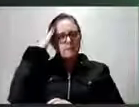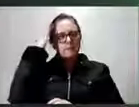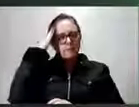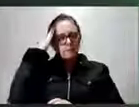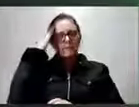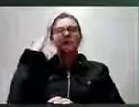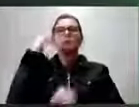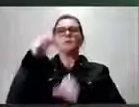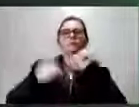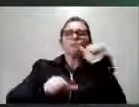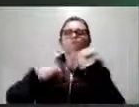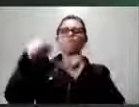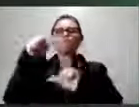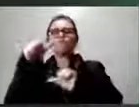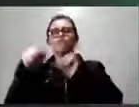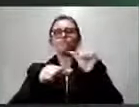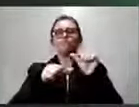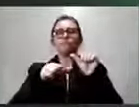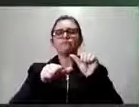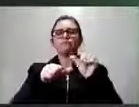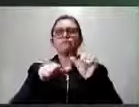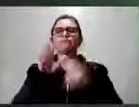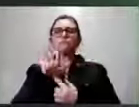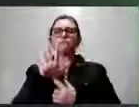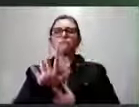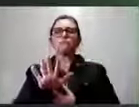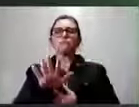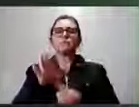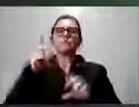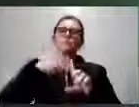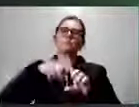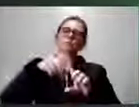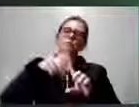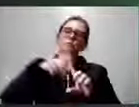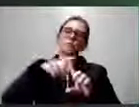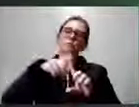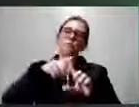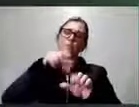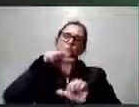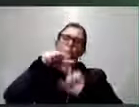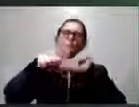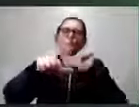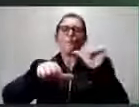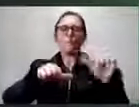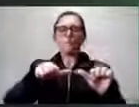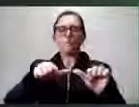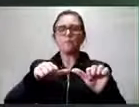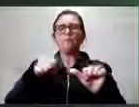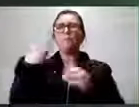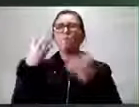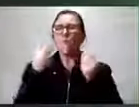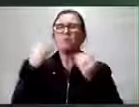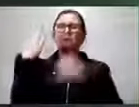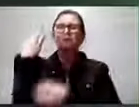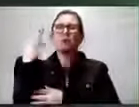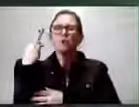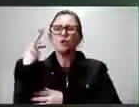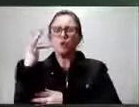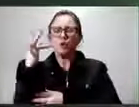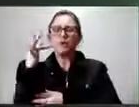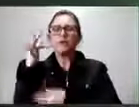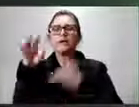transtornos temporomandibulares representam um tipo de alterações que causam muita dor, que afetam as